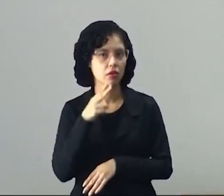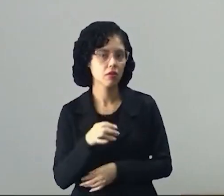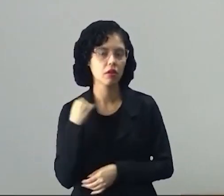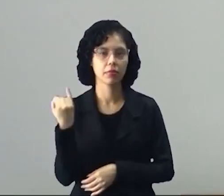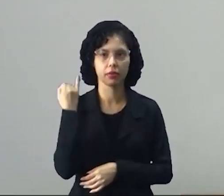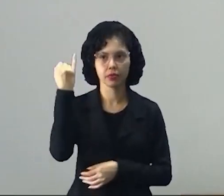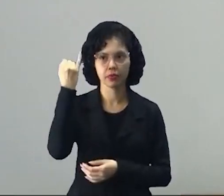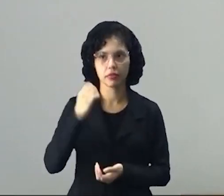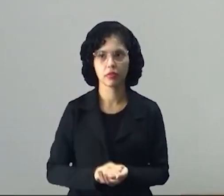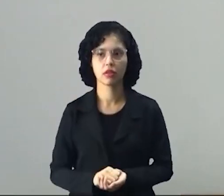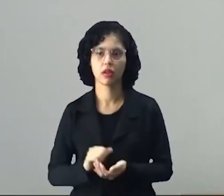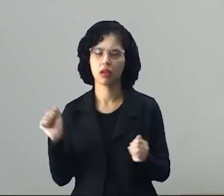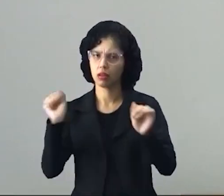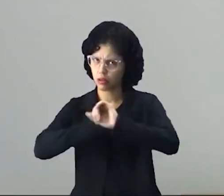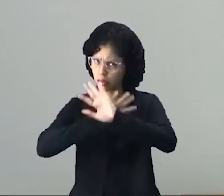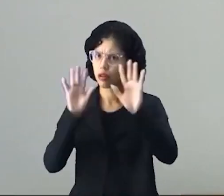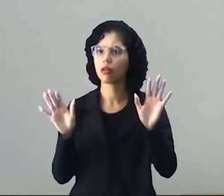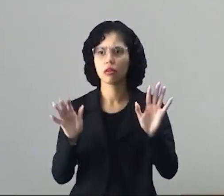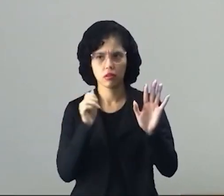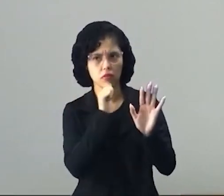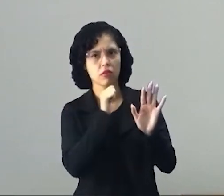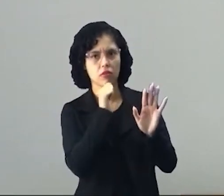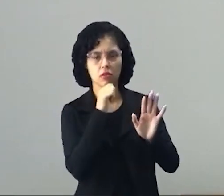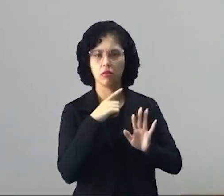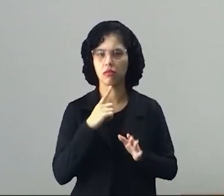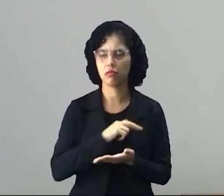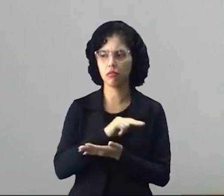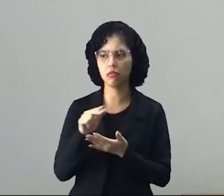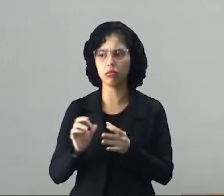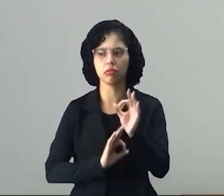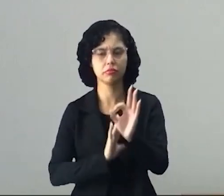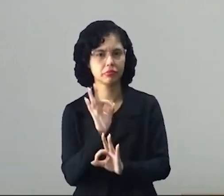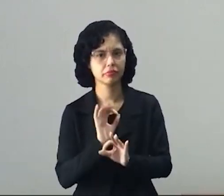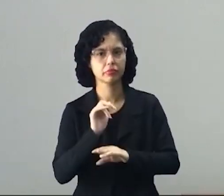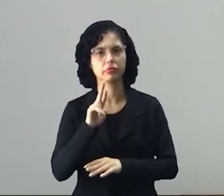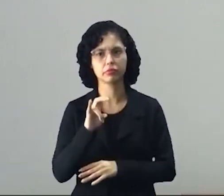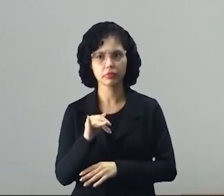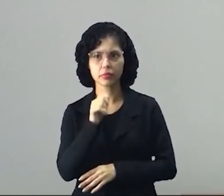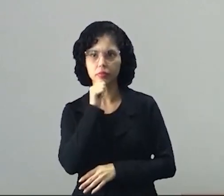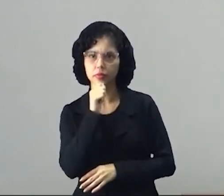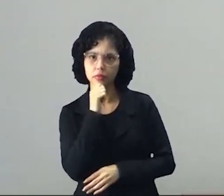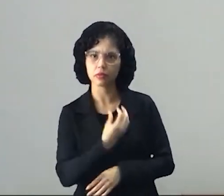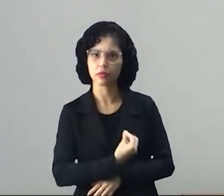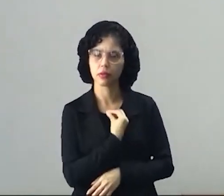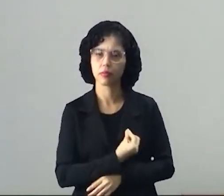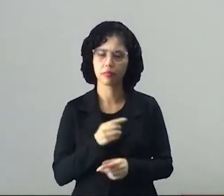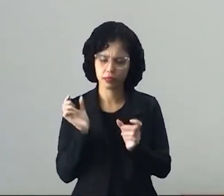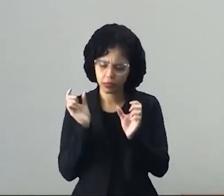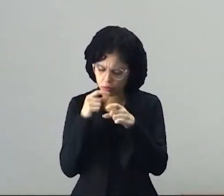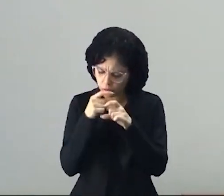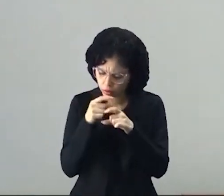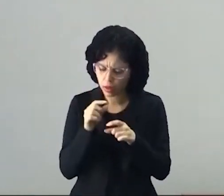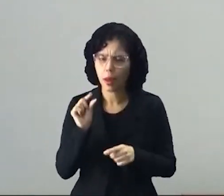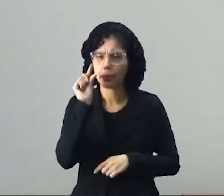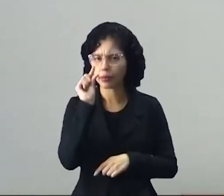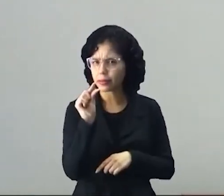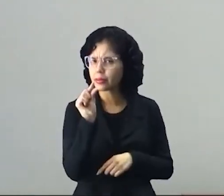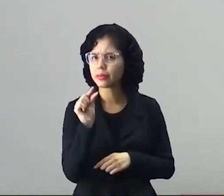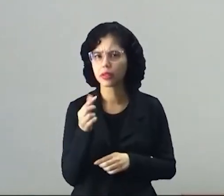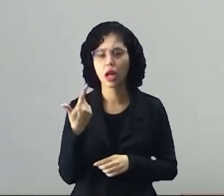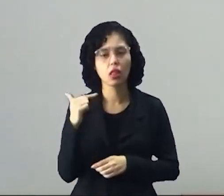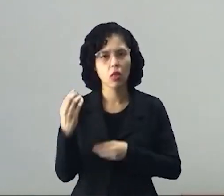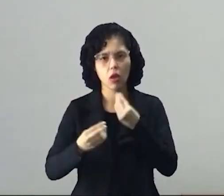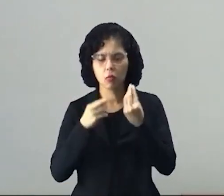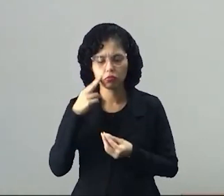essa importância. Agora é lógico que a gente tem muitos organismos vivos que são microscópicos, né? Então esses